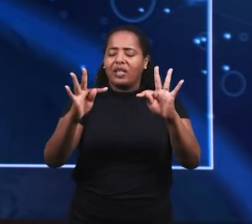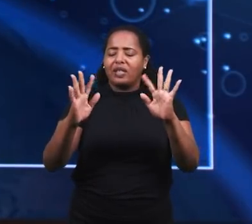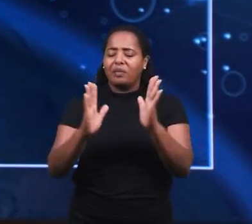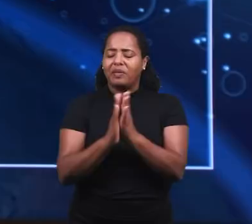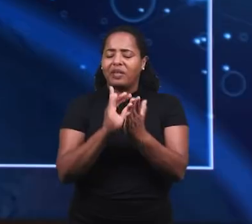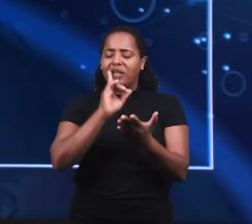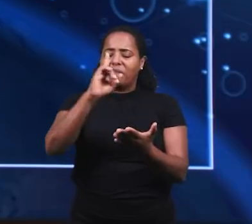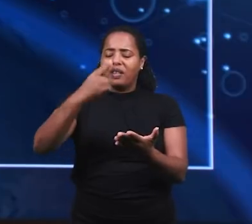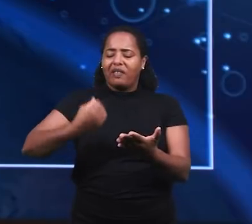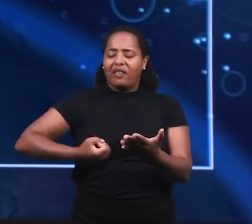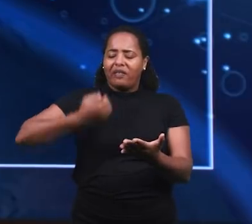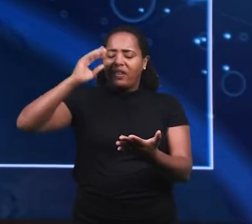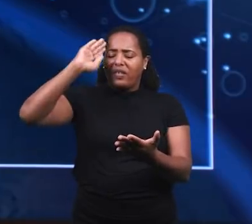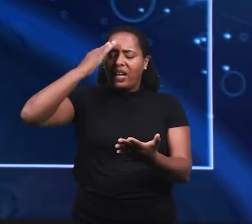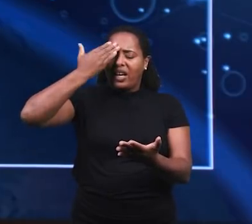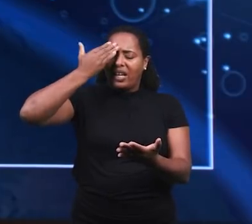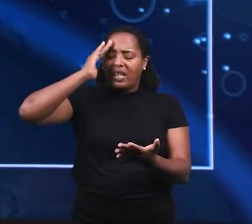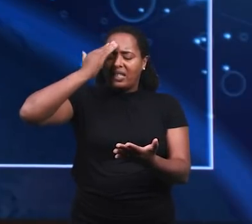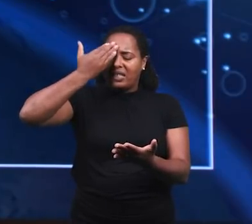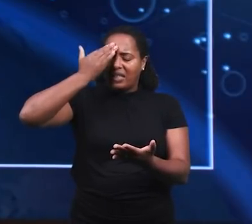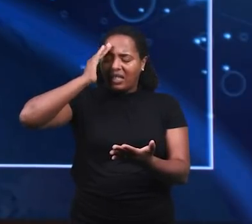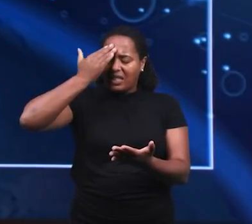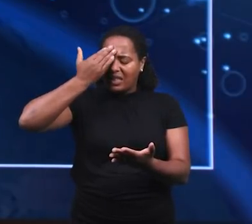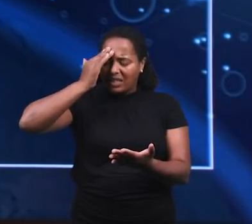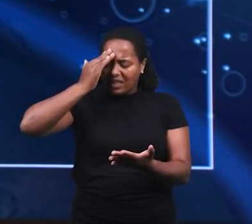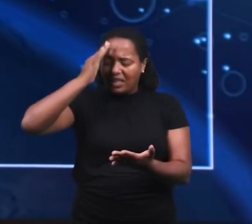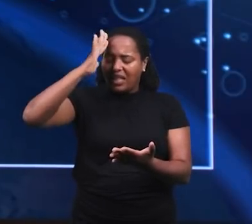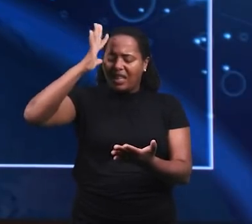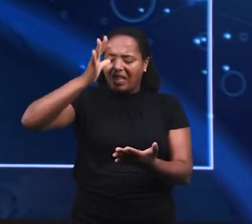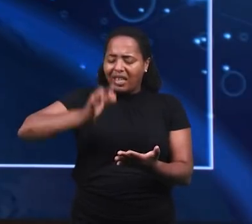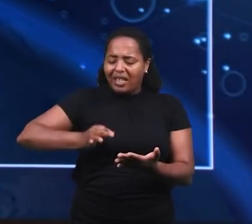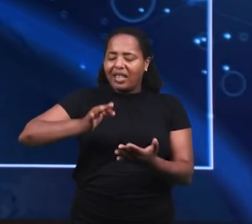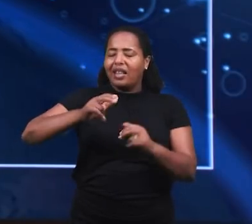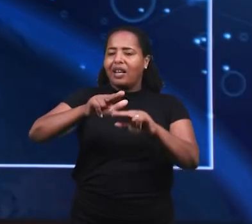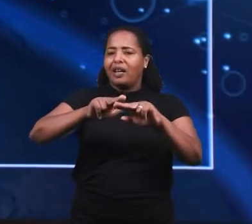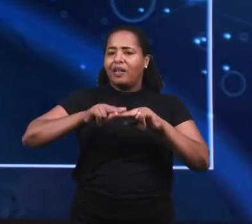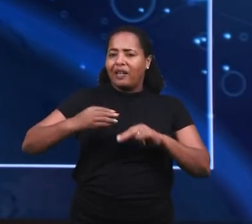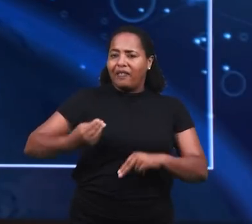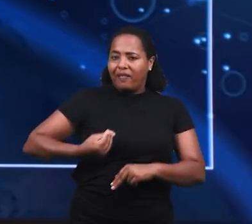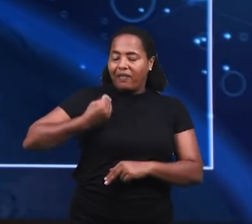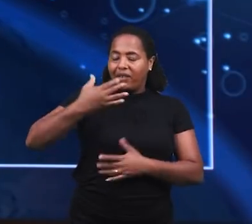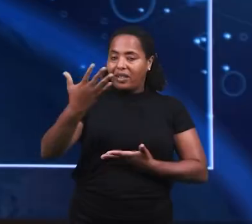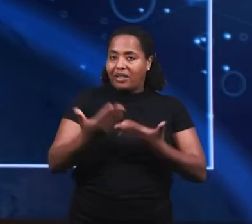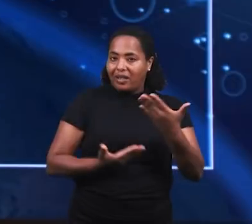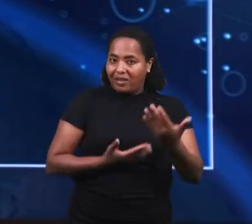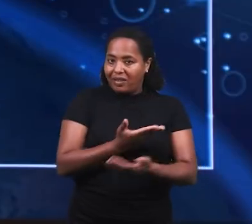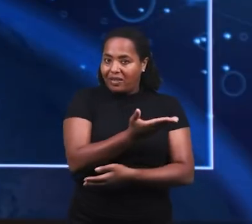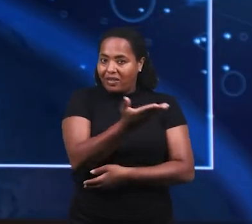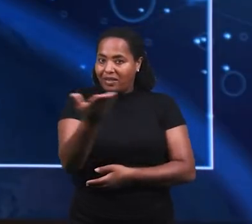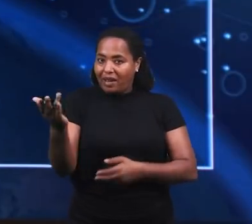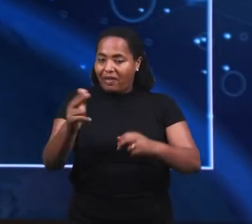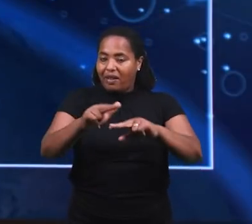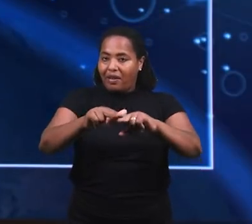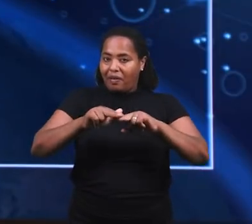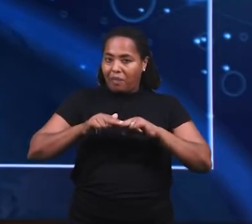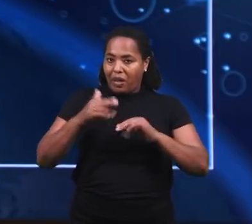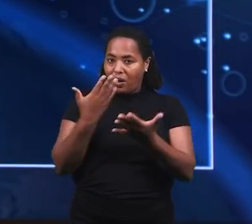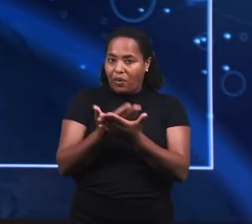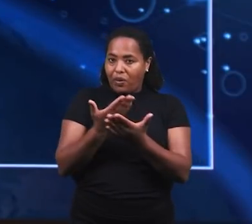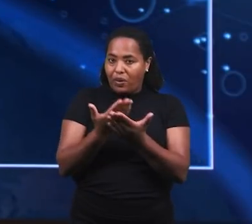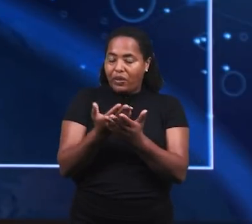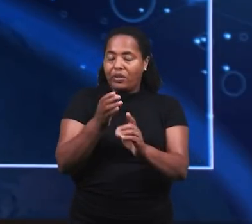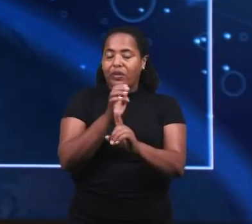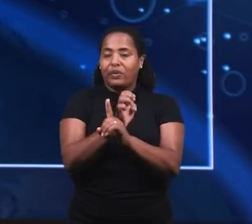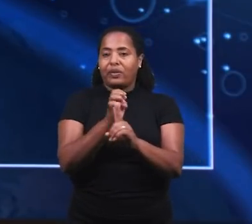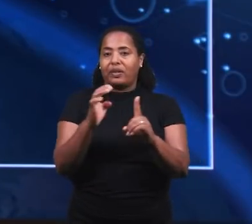o testemunho da Tua palavra viva, sendo entendida e sendo discernida pelos nossos